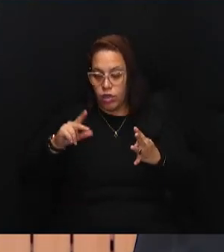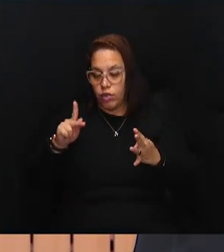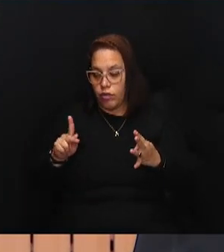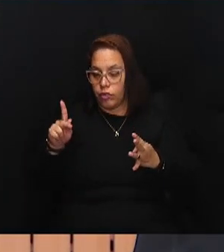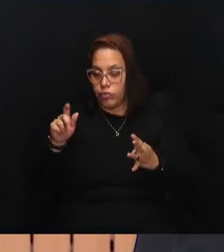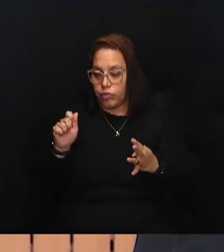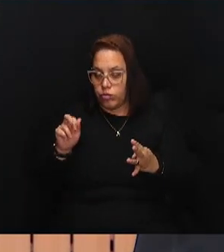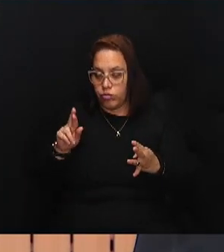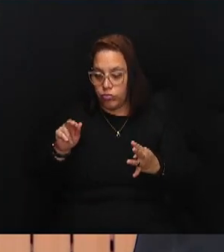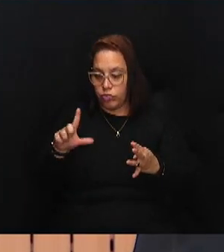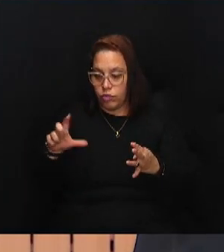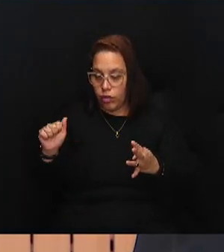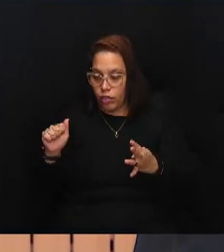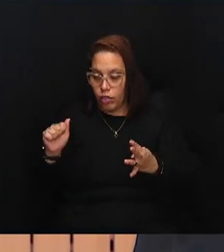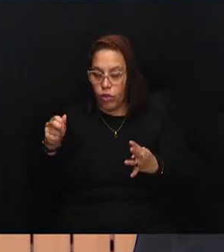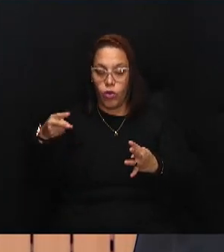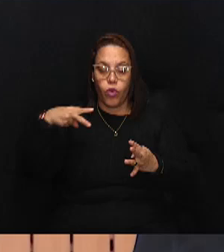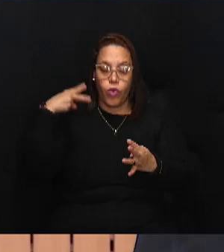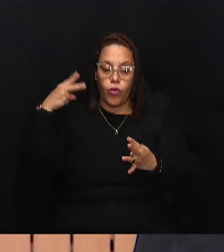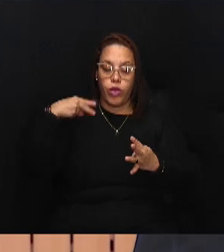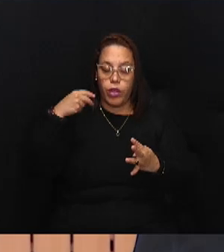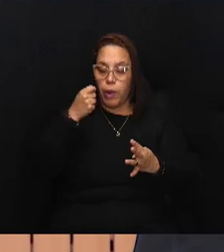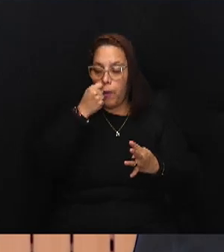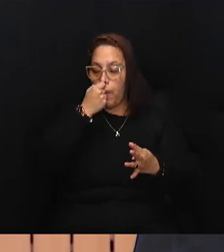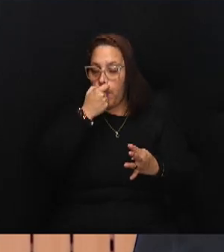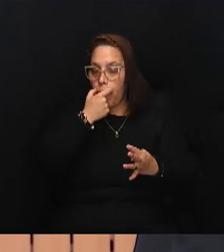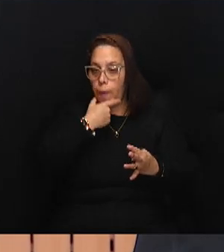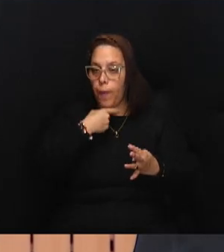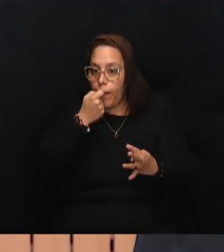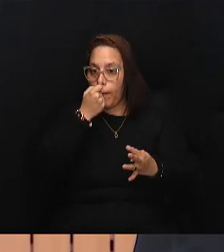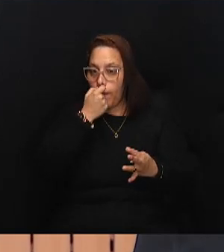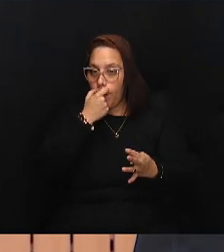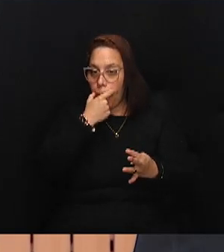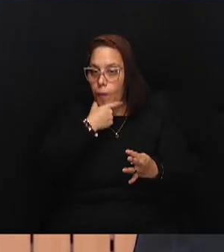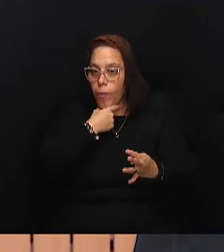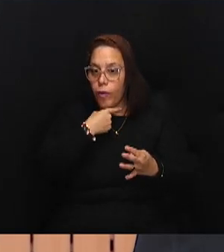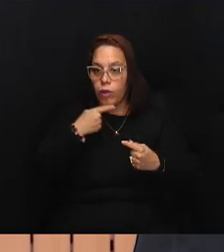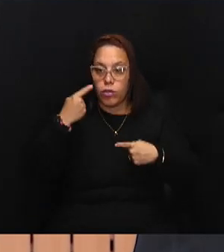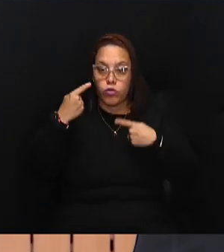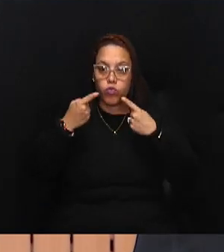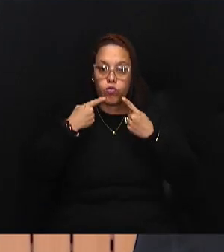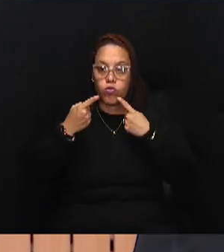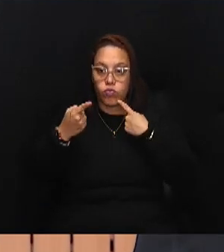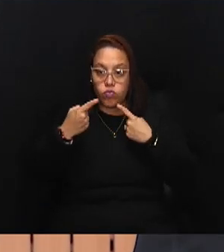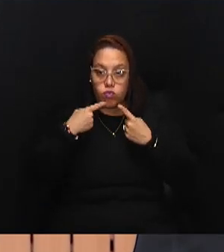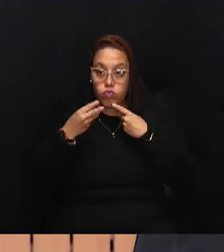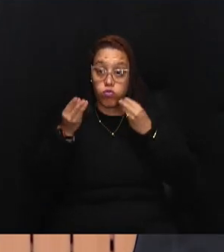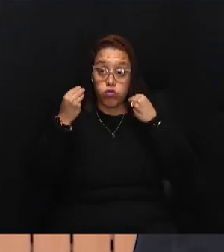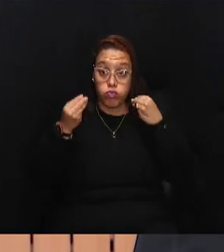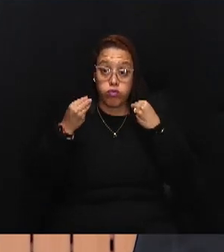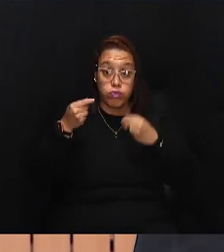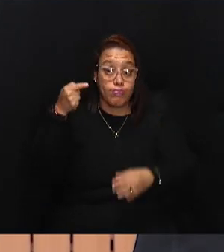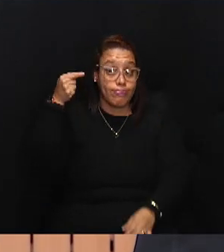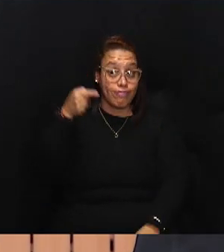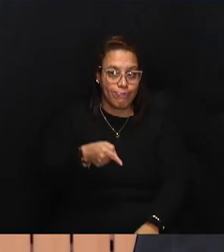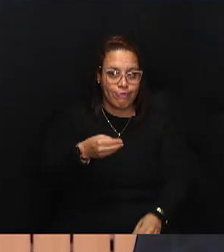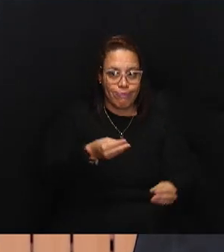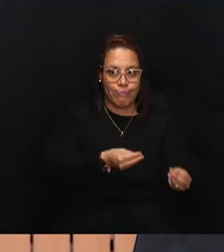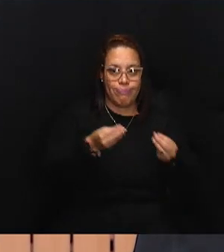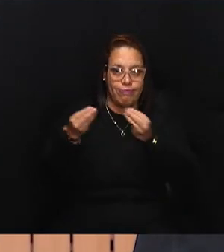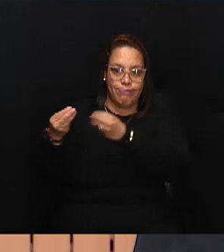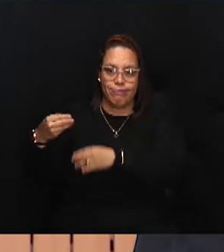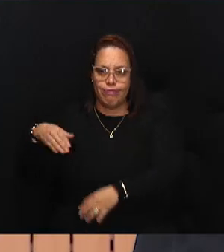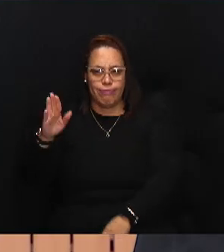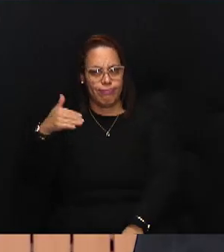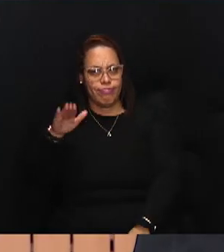iniciativa, o vereador Iabico. É muito importante diálogos como esse aqui dentro dessa casa, para que a gente possa levar mais e